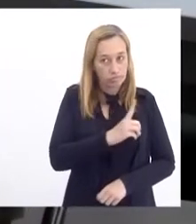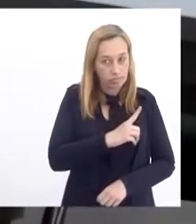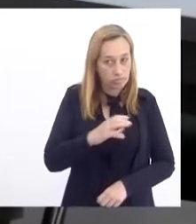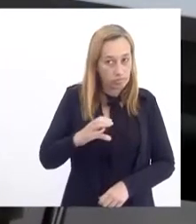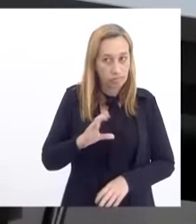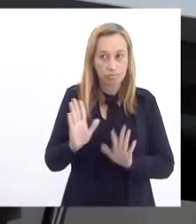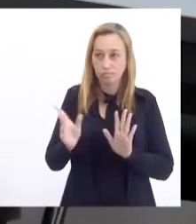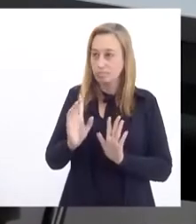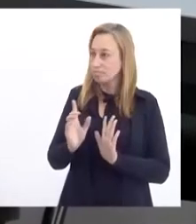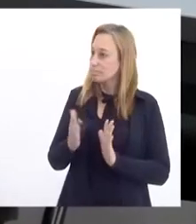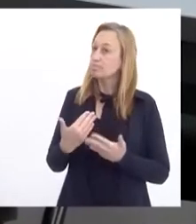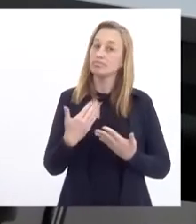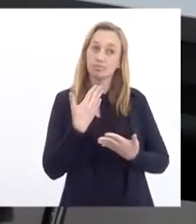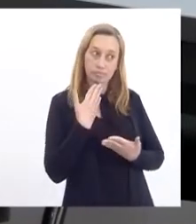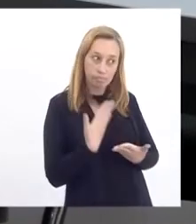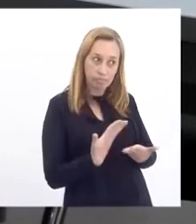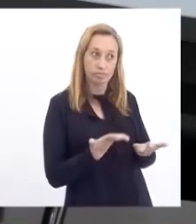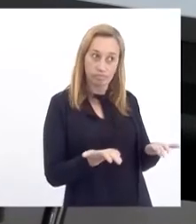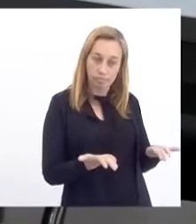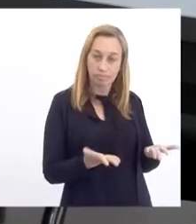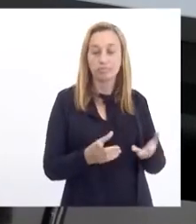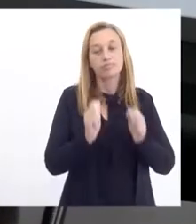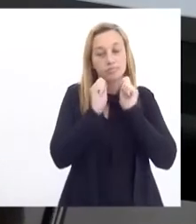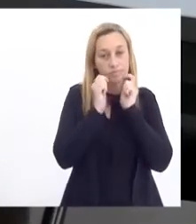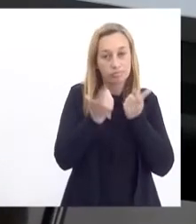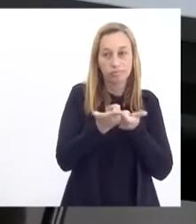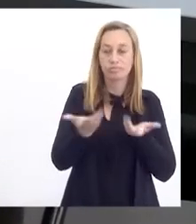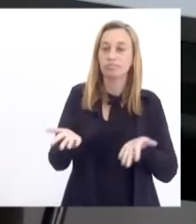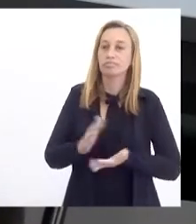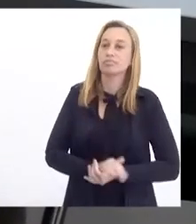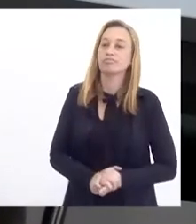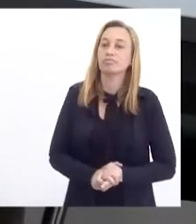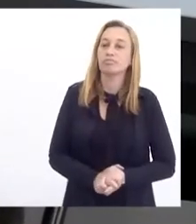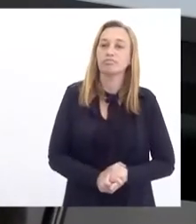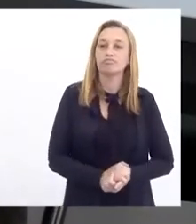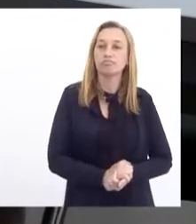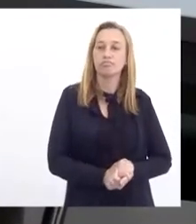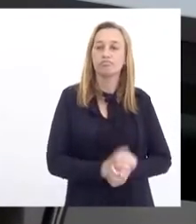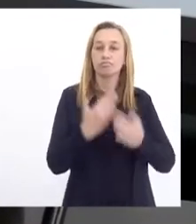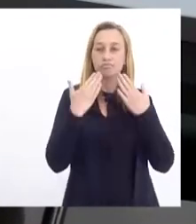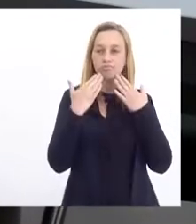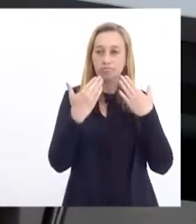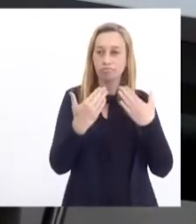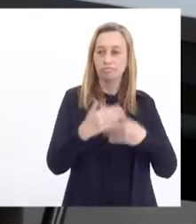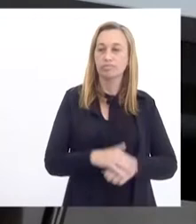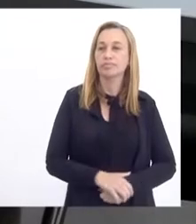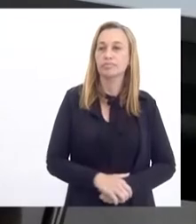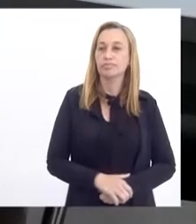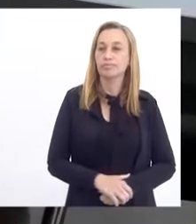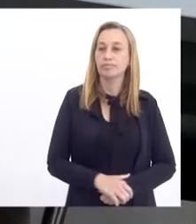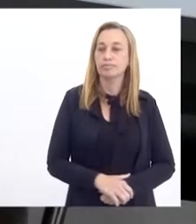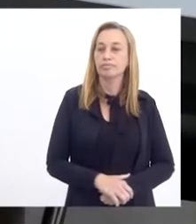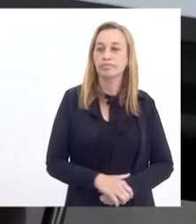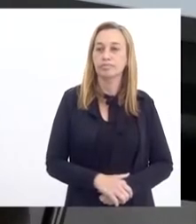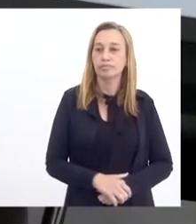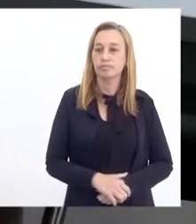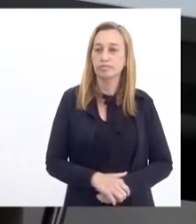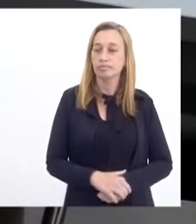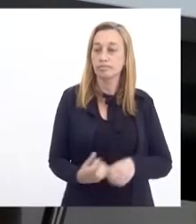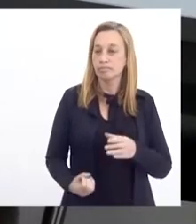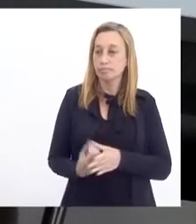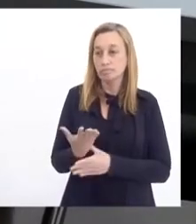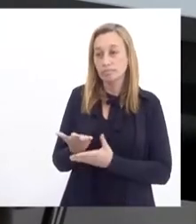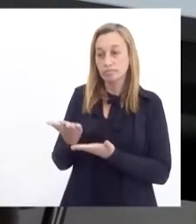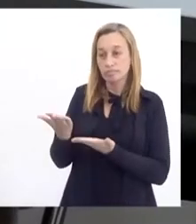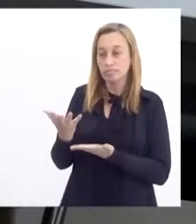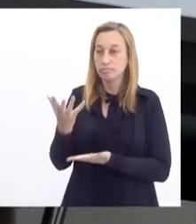doutor. Da Assembleia Legislativa. Audiência pública que tem aval e querência da autora e tem